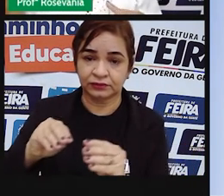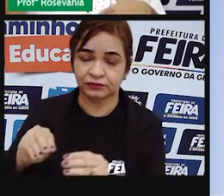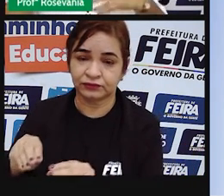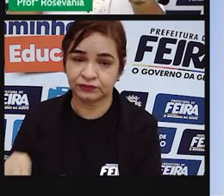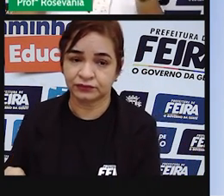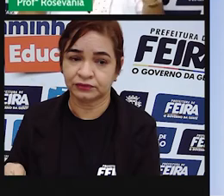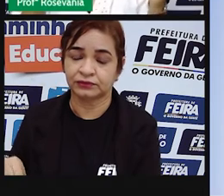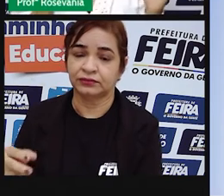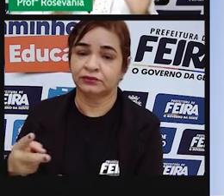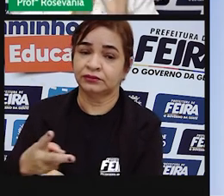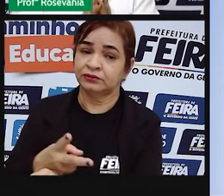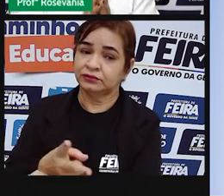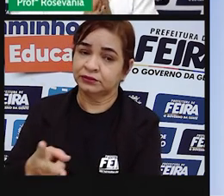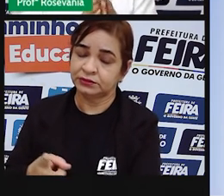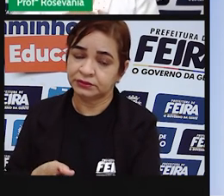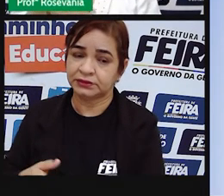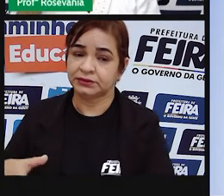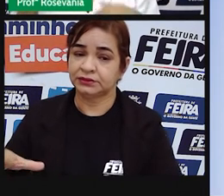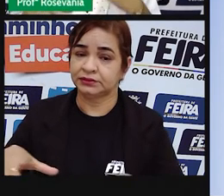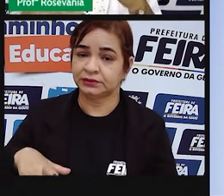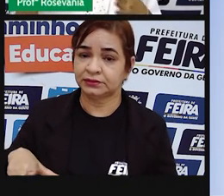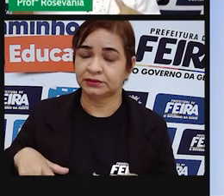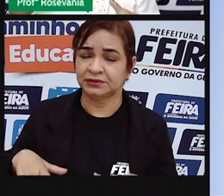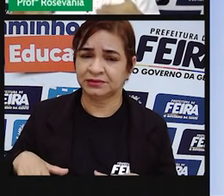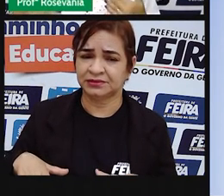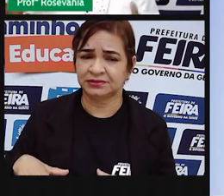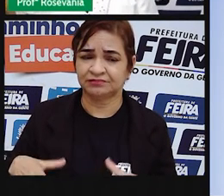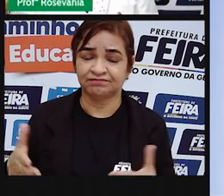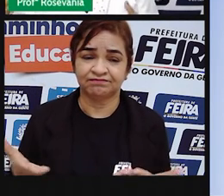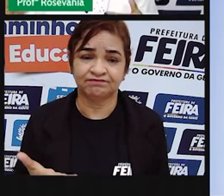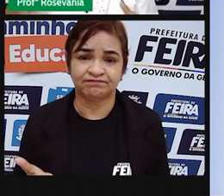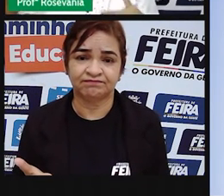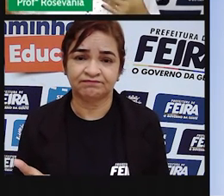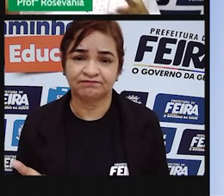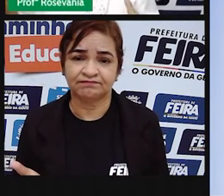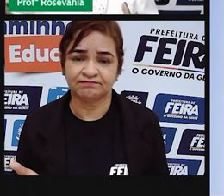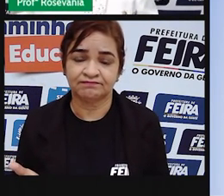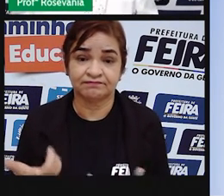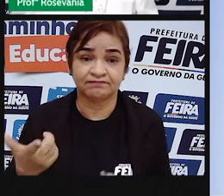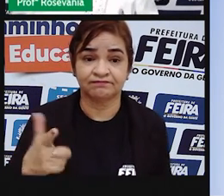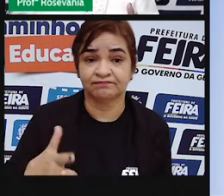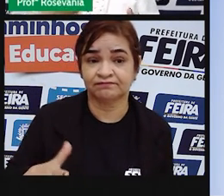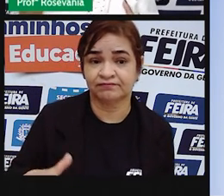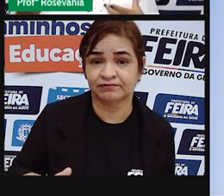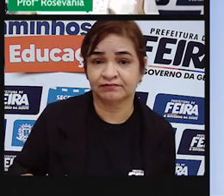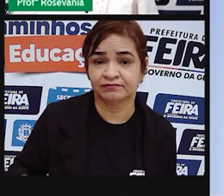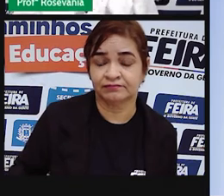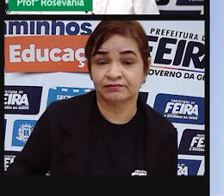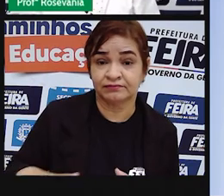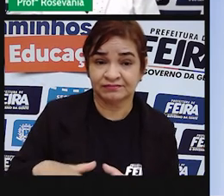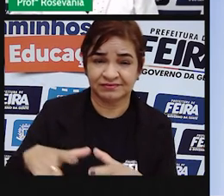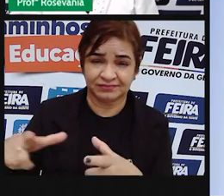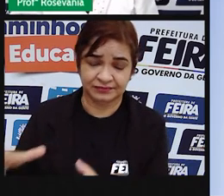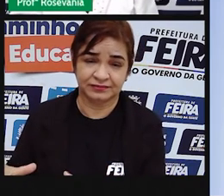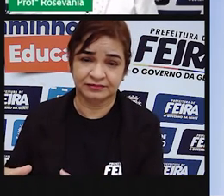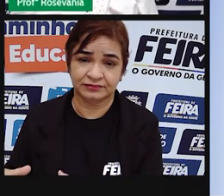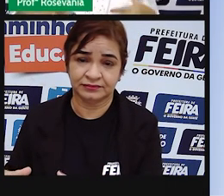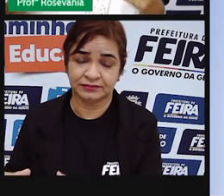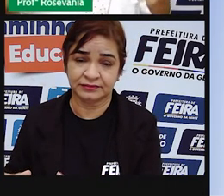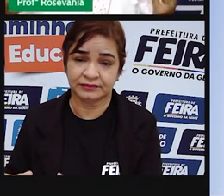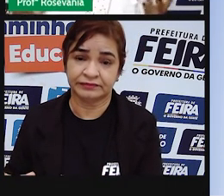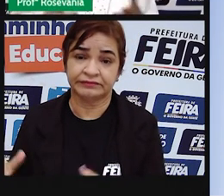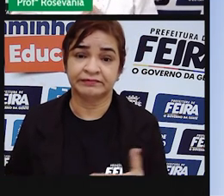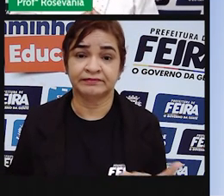e que viver aquele seu momento Aline que agora não tem mais essa ou estagnação não tem mais espaço lá para